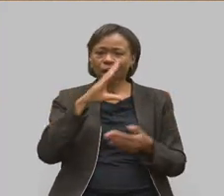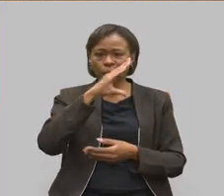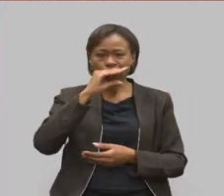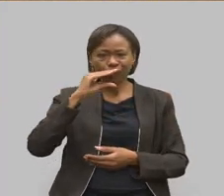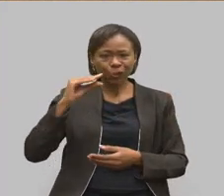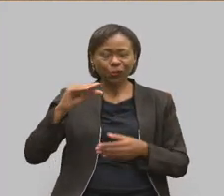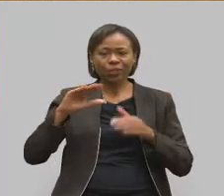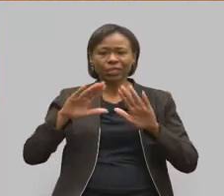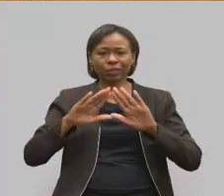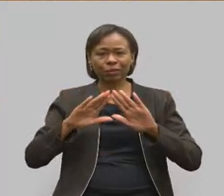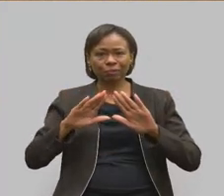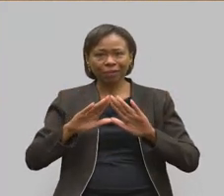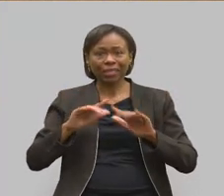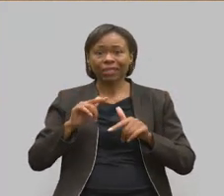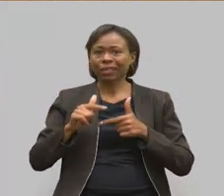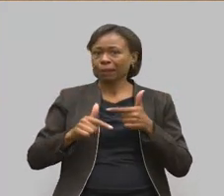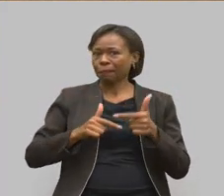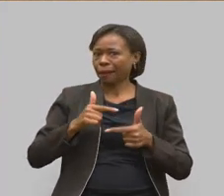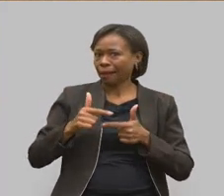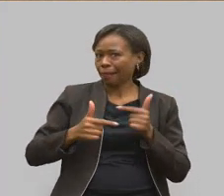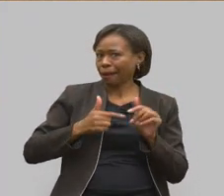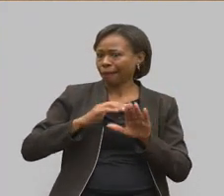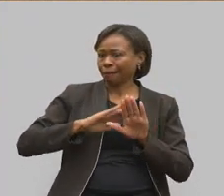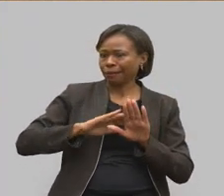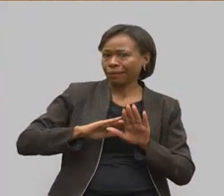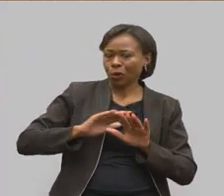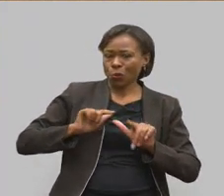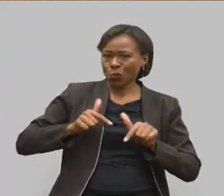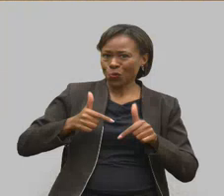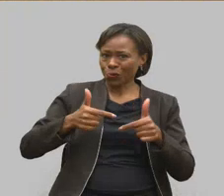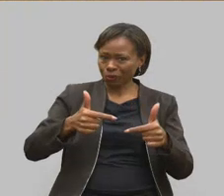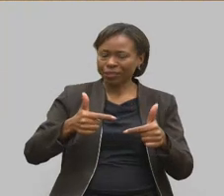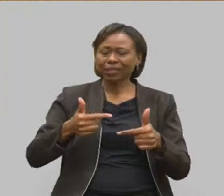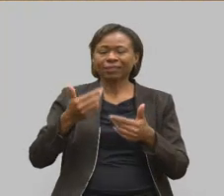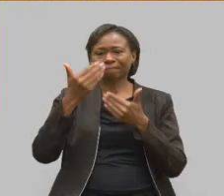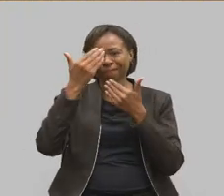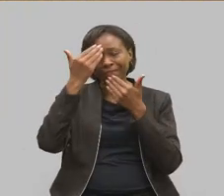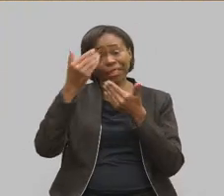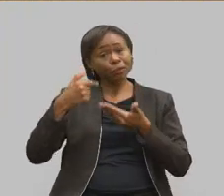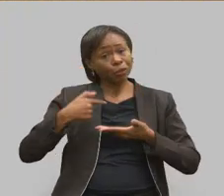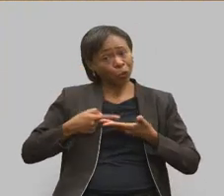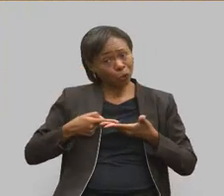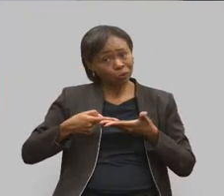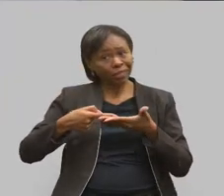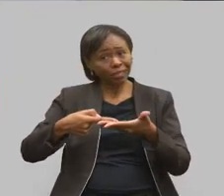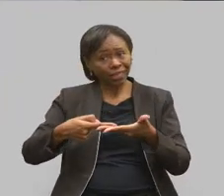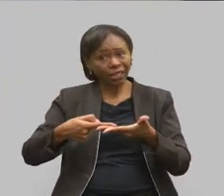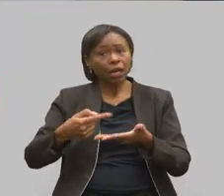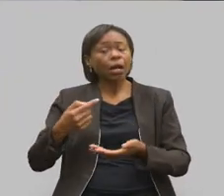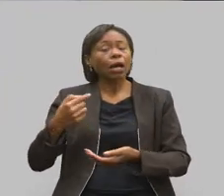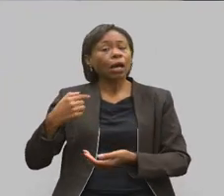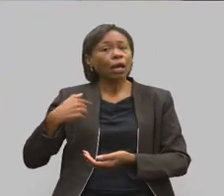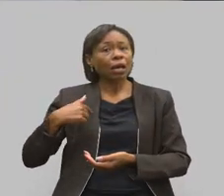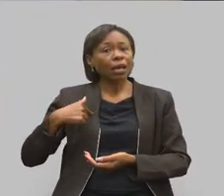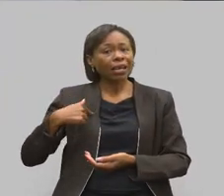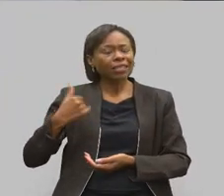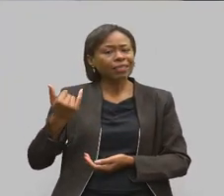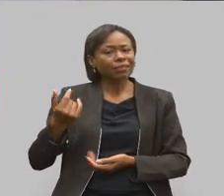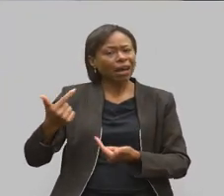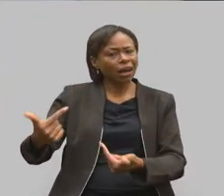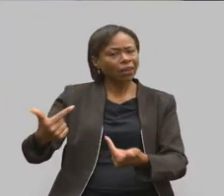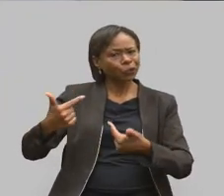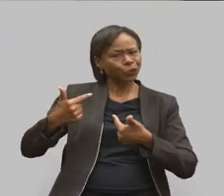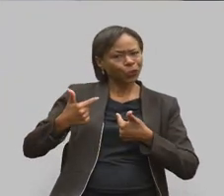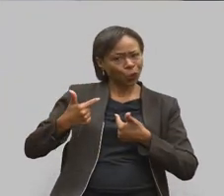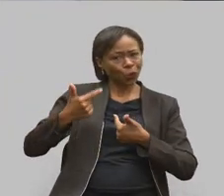casa trabalhando aí para que as coisas aconteçam Agradeço o convite eu fui primeiro anunciada como professora